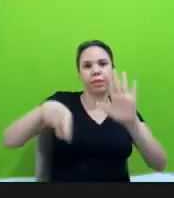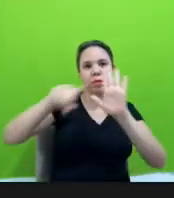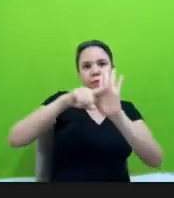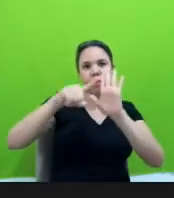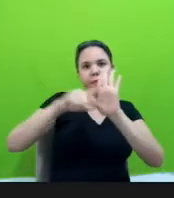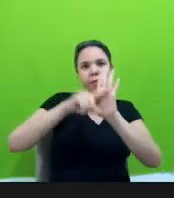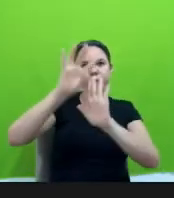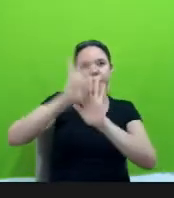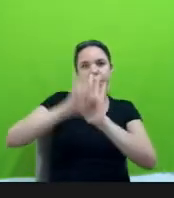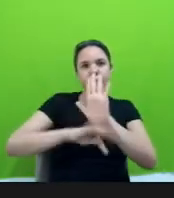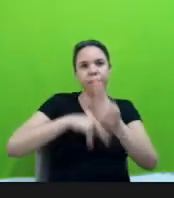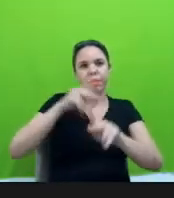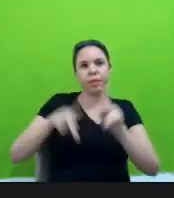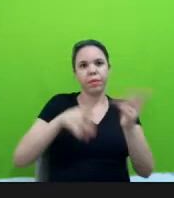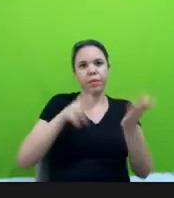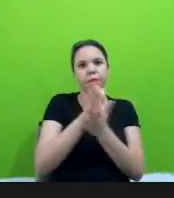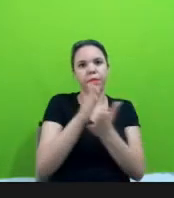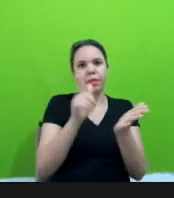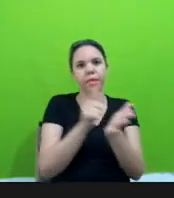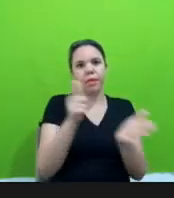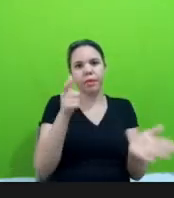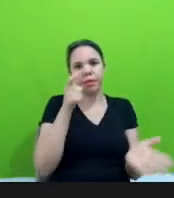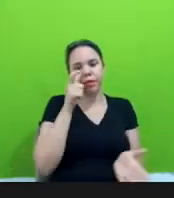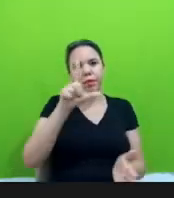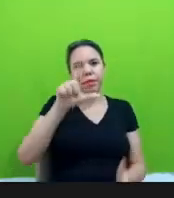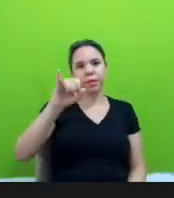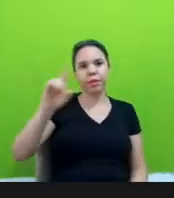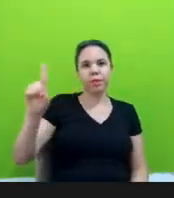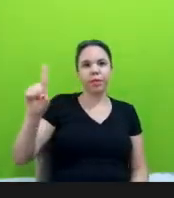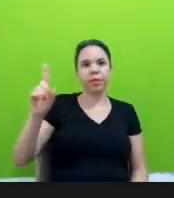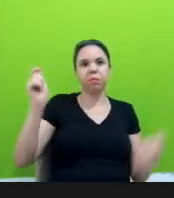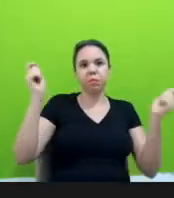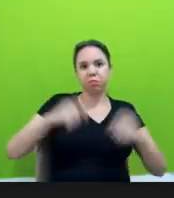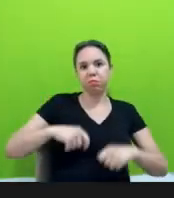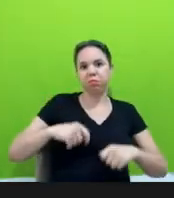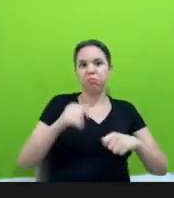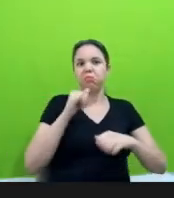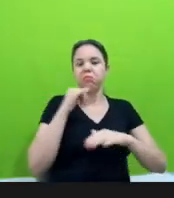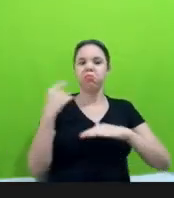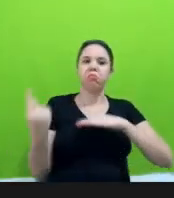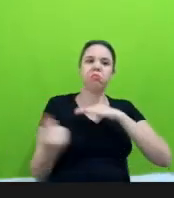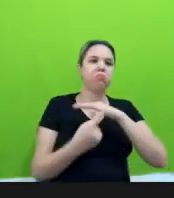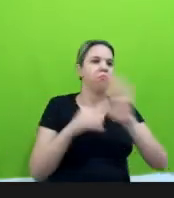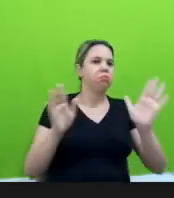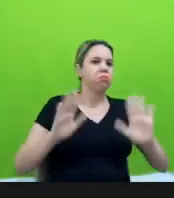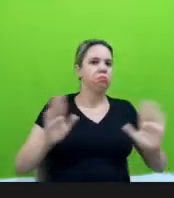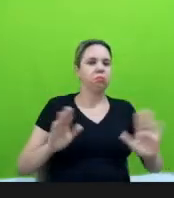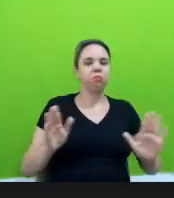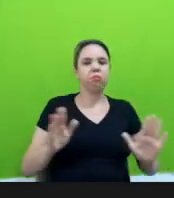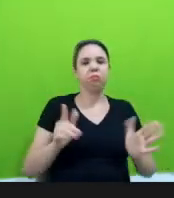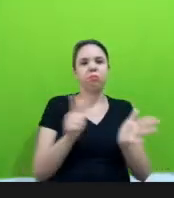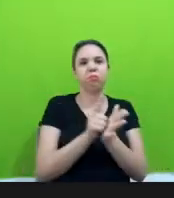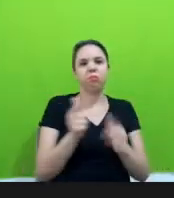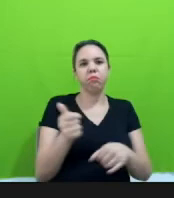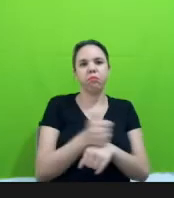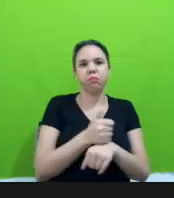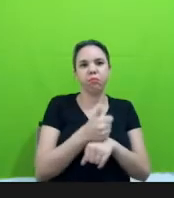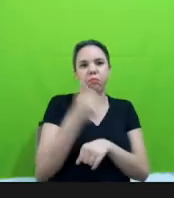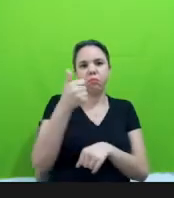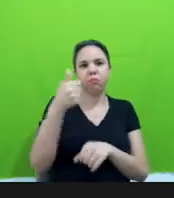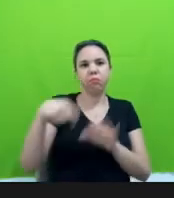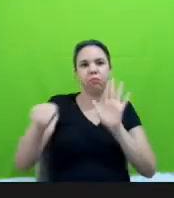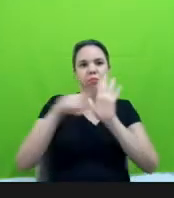com a galera de publicidade aí que chama lead de potencial cliente, por exemplo, né? Lead em jornalismo é o primeiro parágrafo,